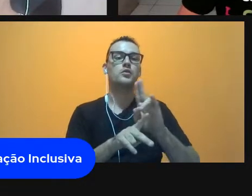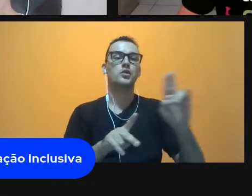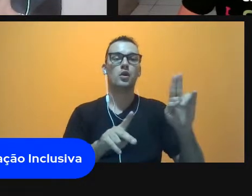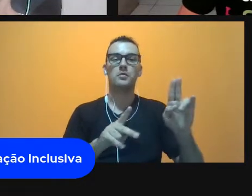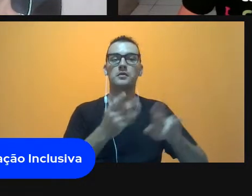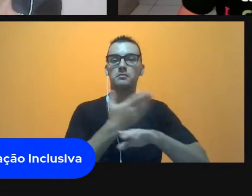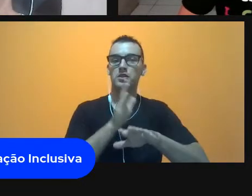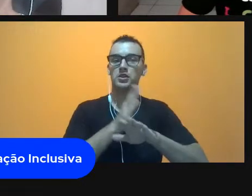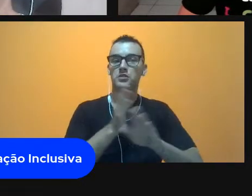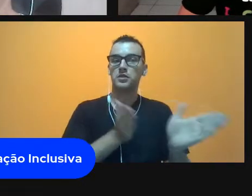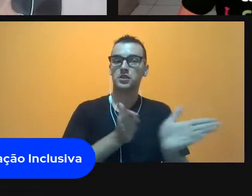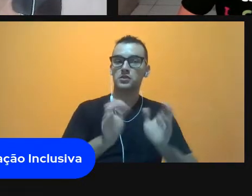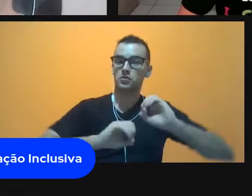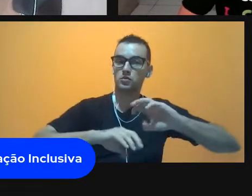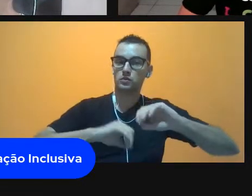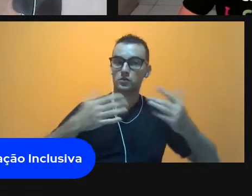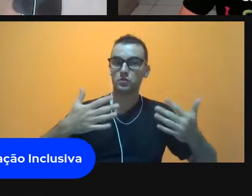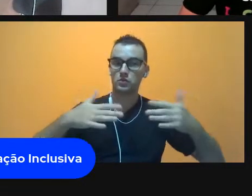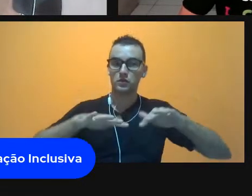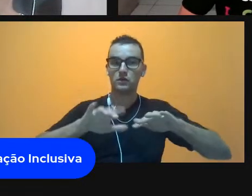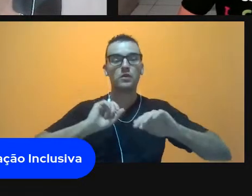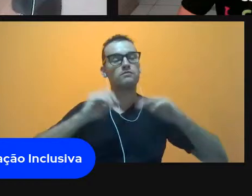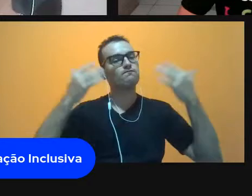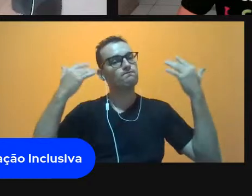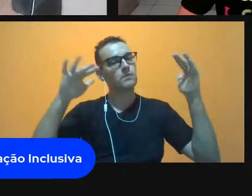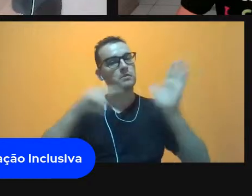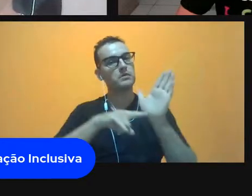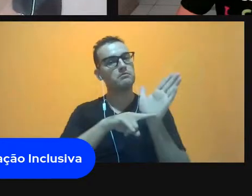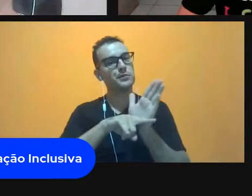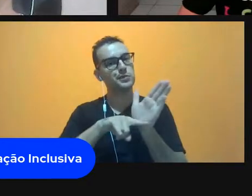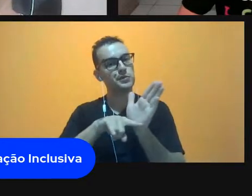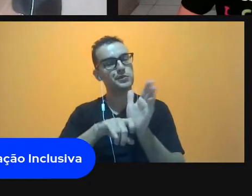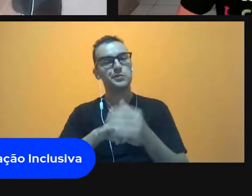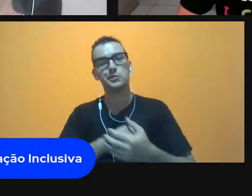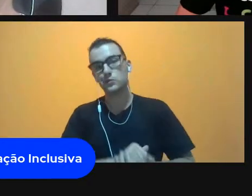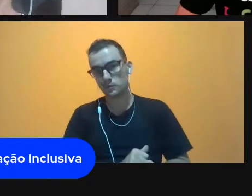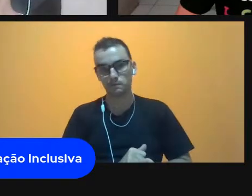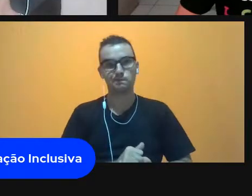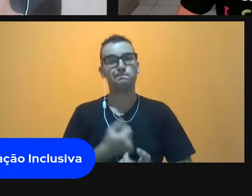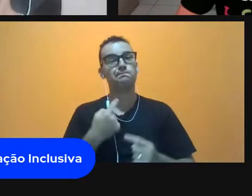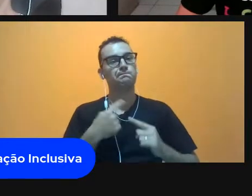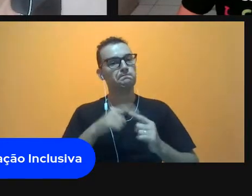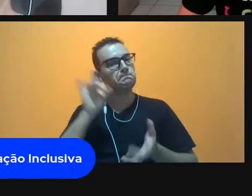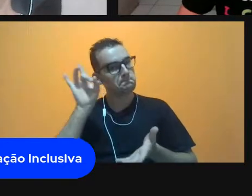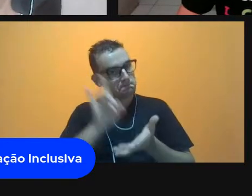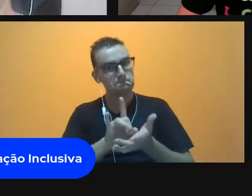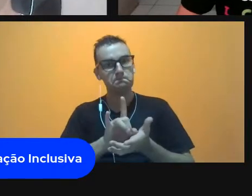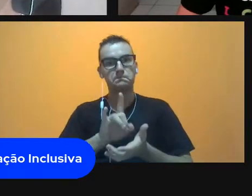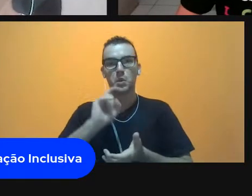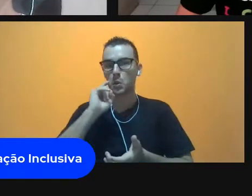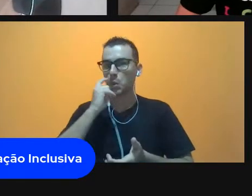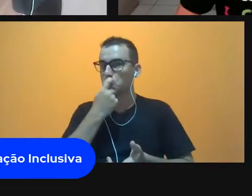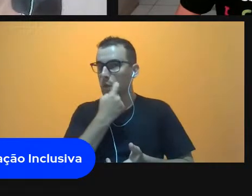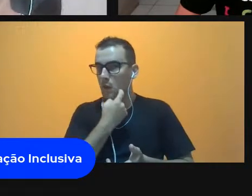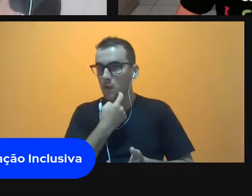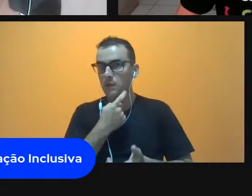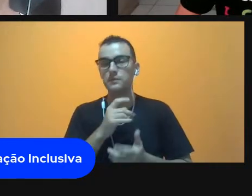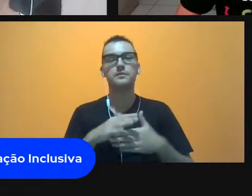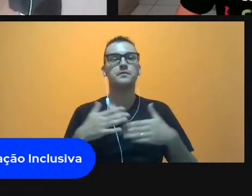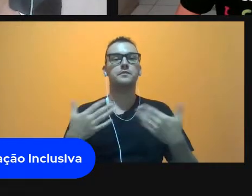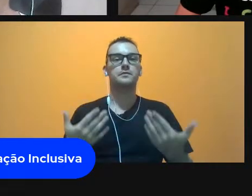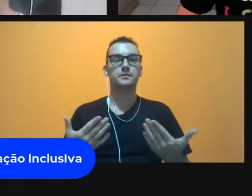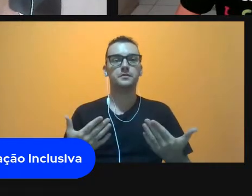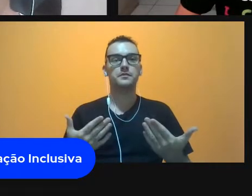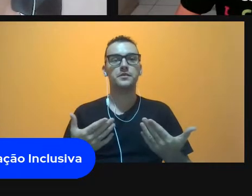inclusiva, parabenizando pela pesquisa realizada, que realmente, Luciana, fantástica. Então, nós já